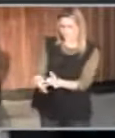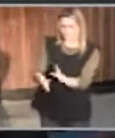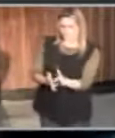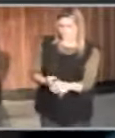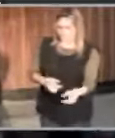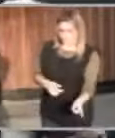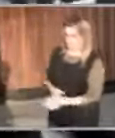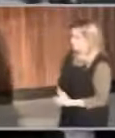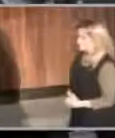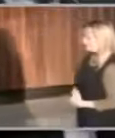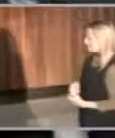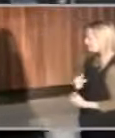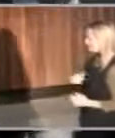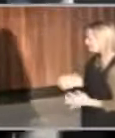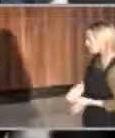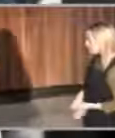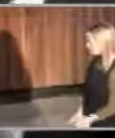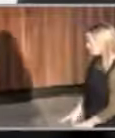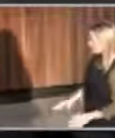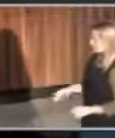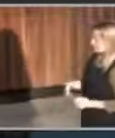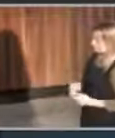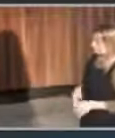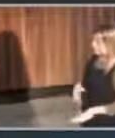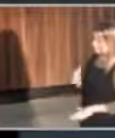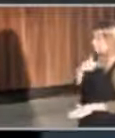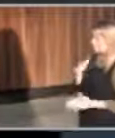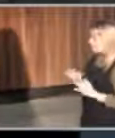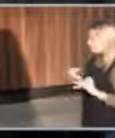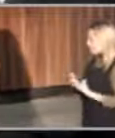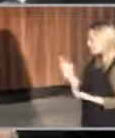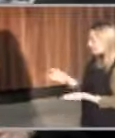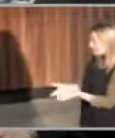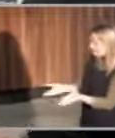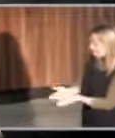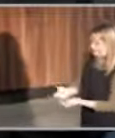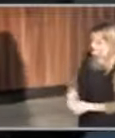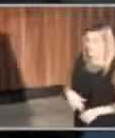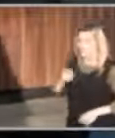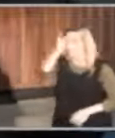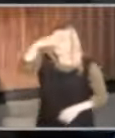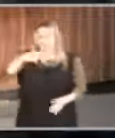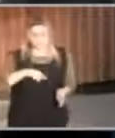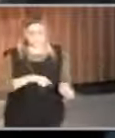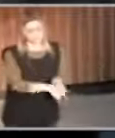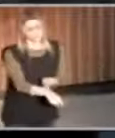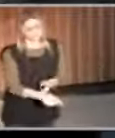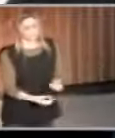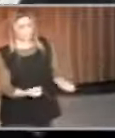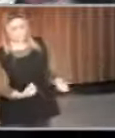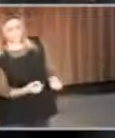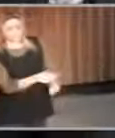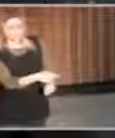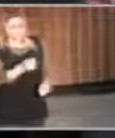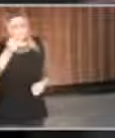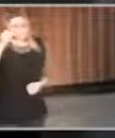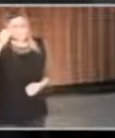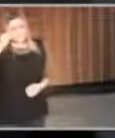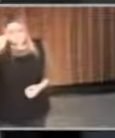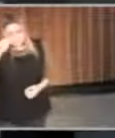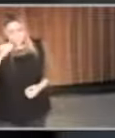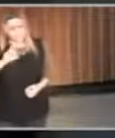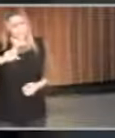eu nasci na igreja e tal etc aí eu perguntei assim qual foi a última vez que você experimentou o poder